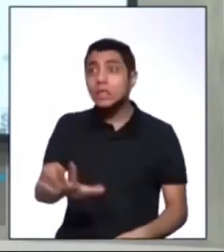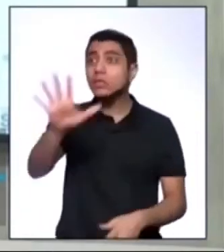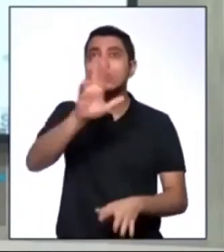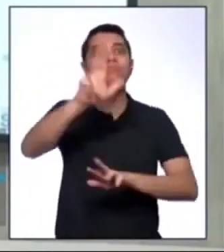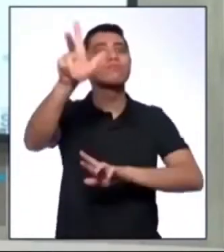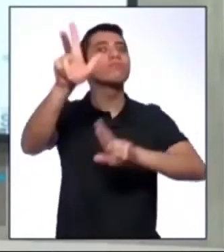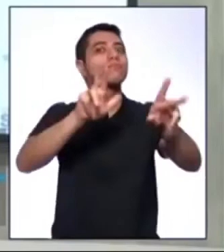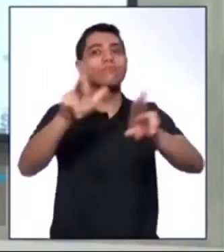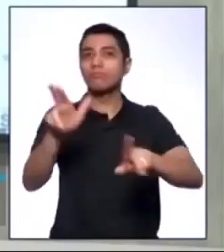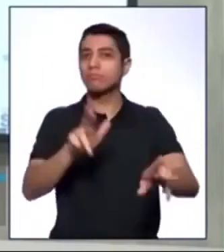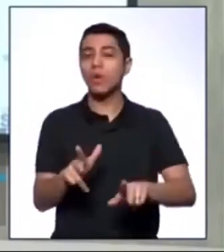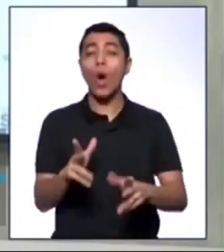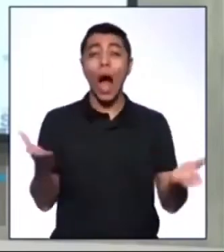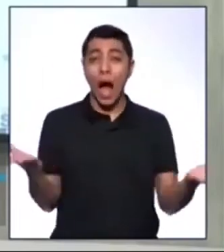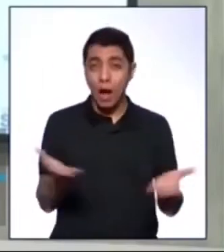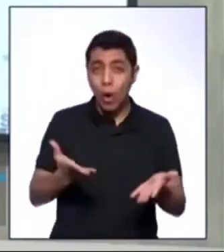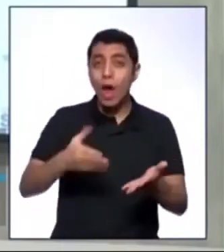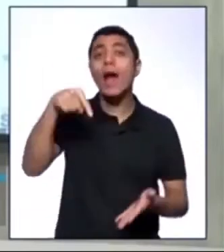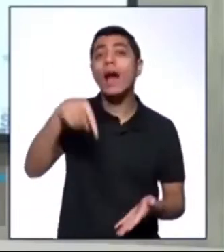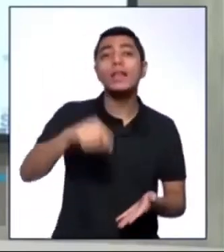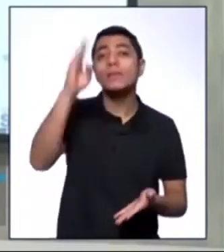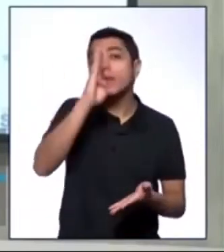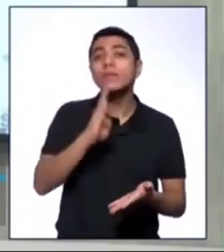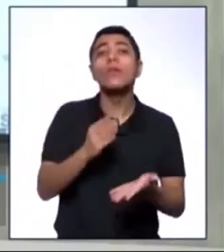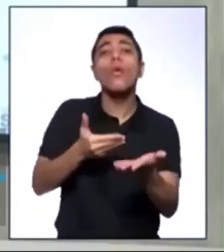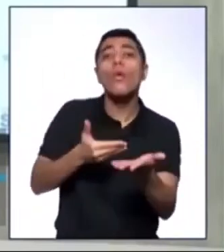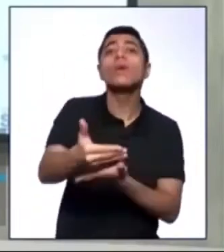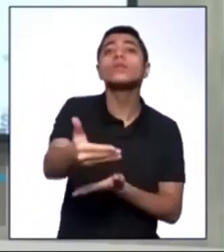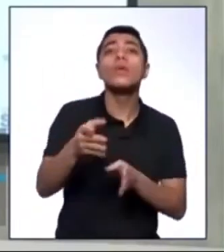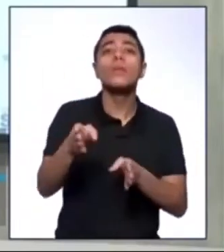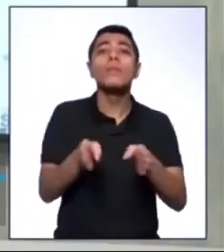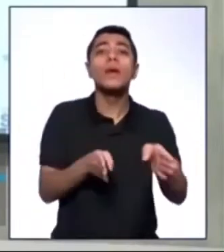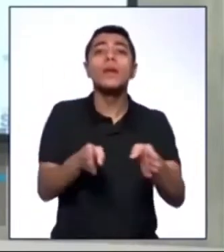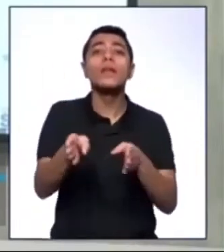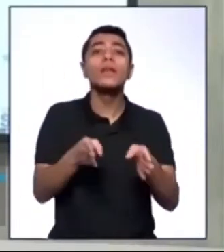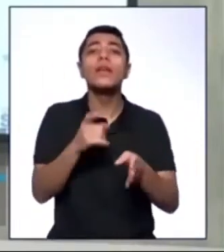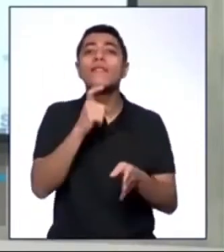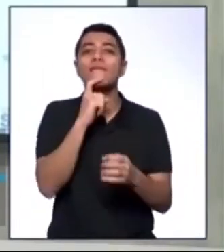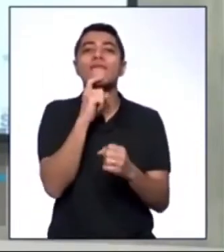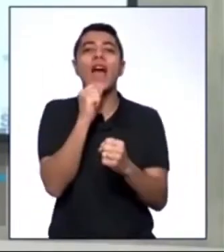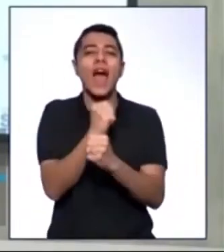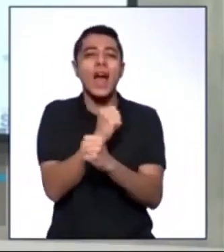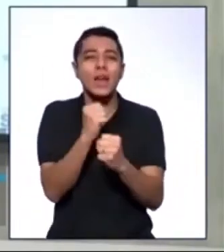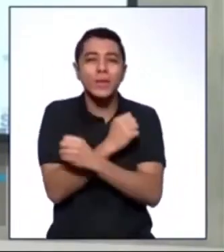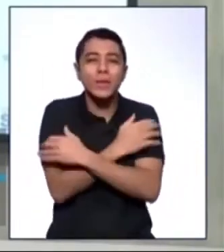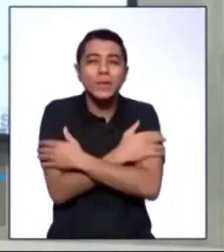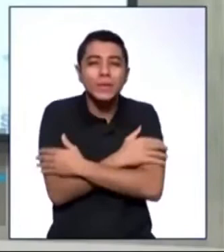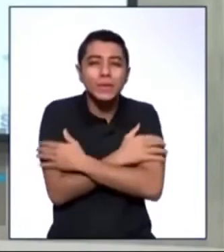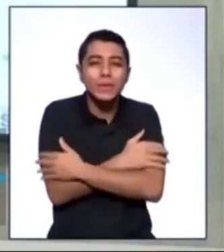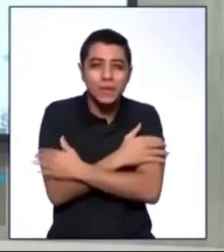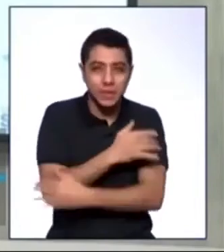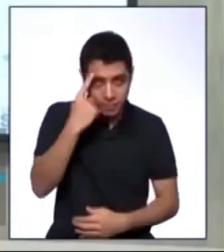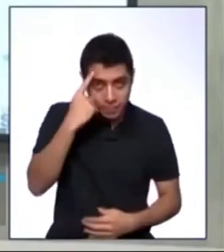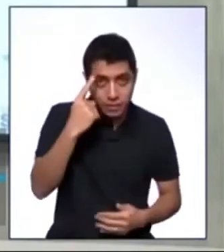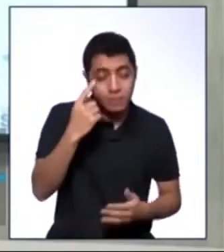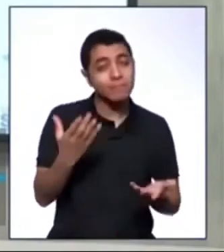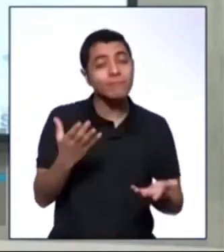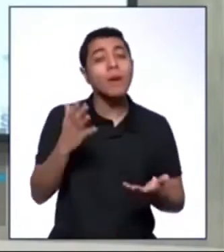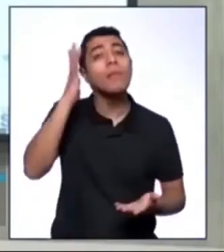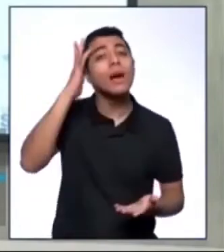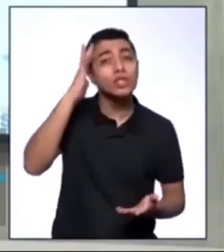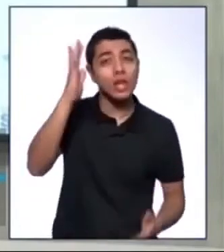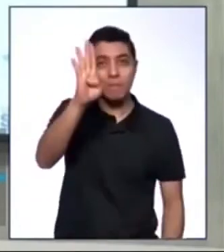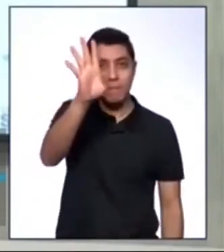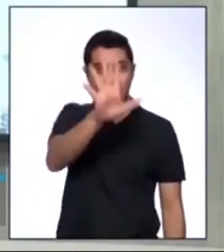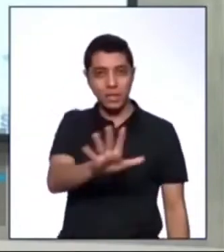tipos de tempo durante o inverno? Bom, vamos pensar no estado de São Paulo. O estado de São Paulo, que fica na parte meridional do